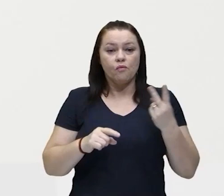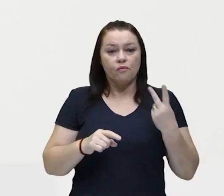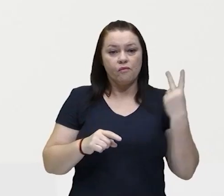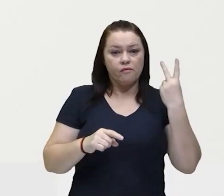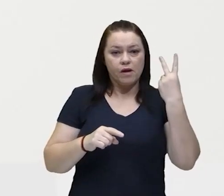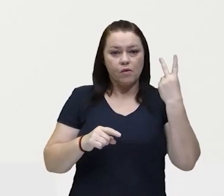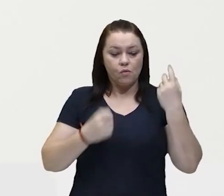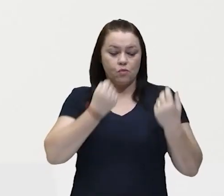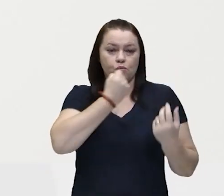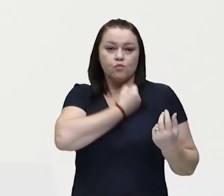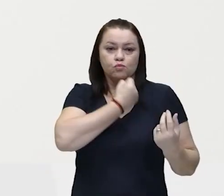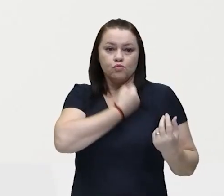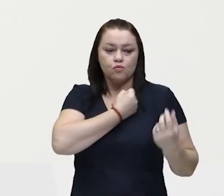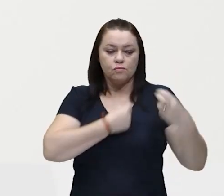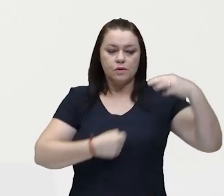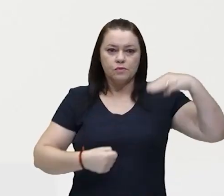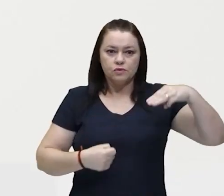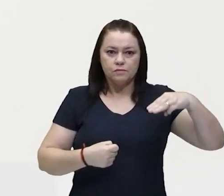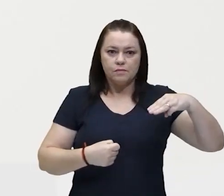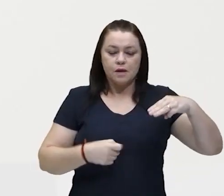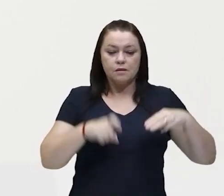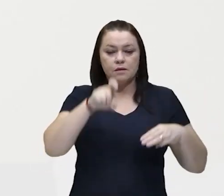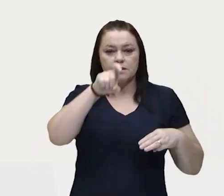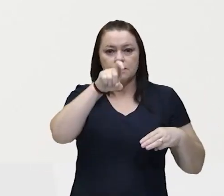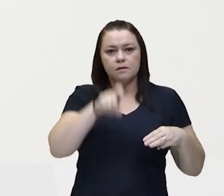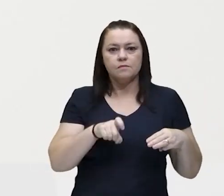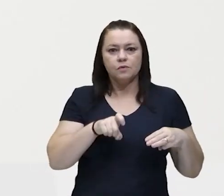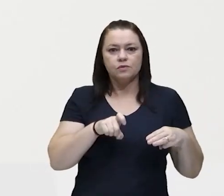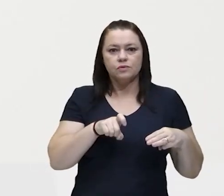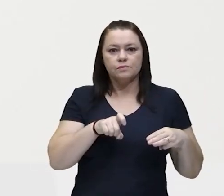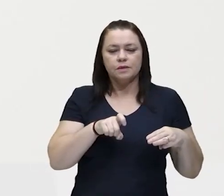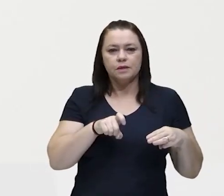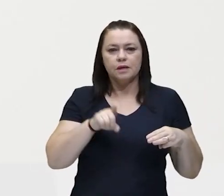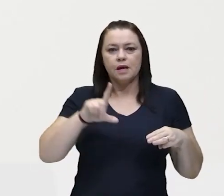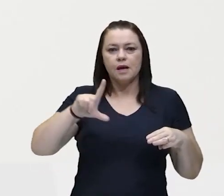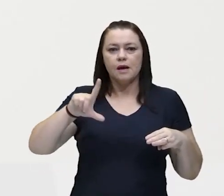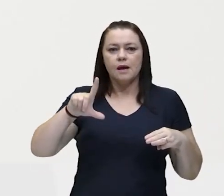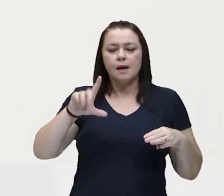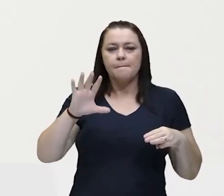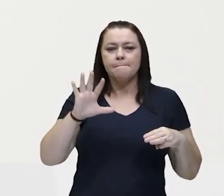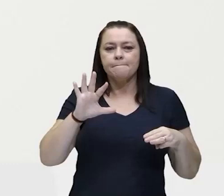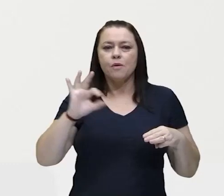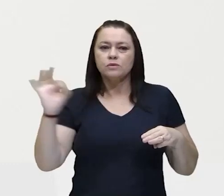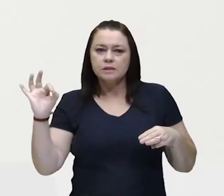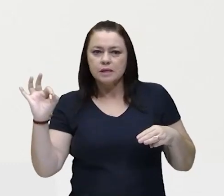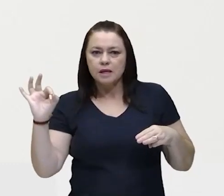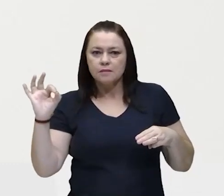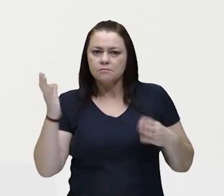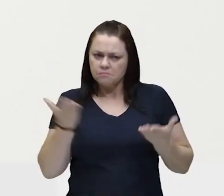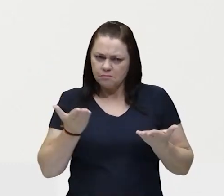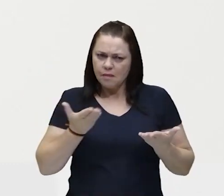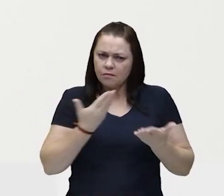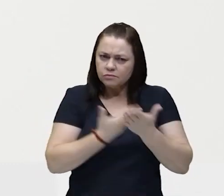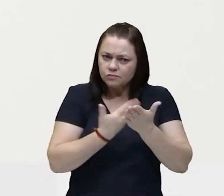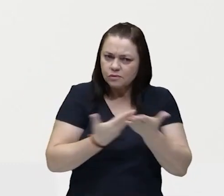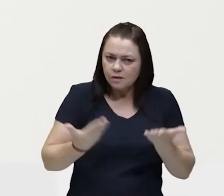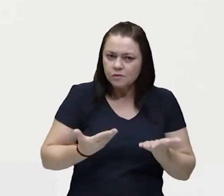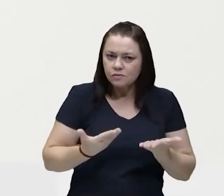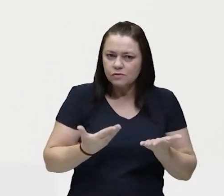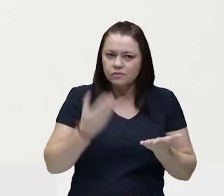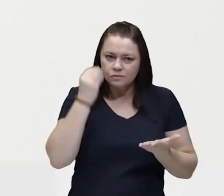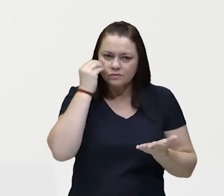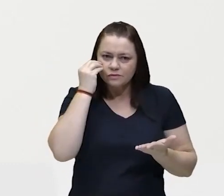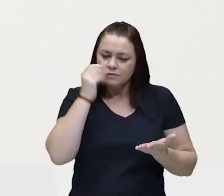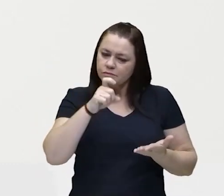tá certo? E multiplicar por 100. Nós vimos hoje. Basta pegar esse valor e multiplicar por